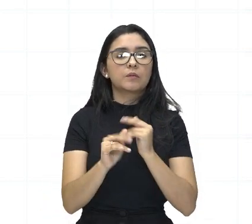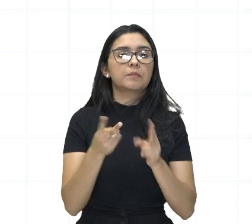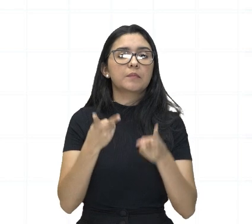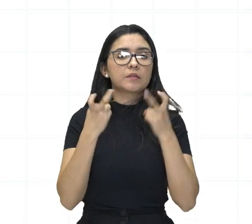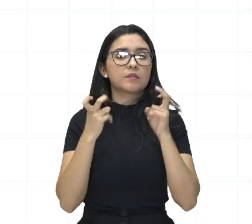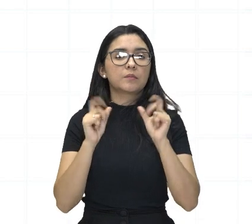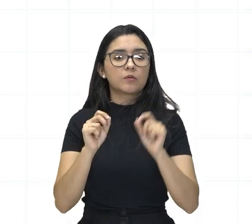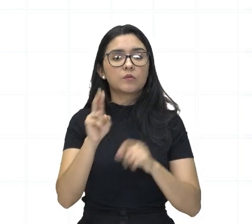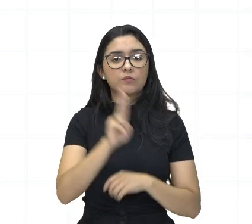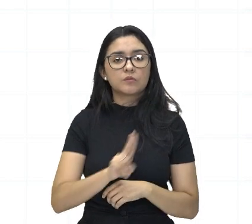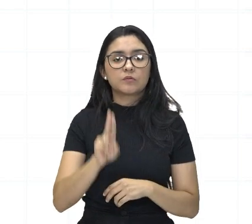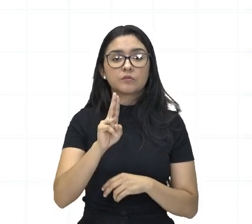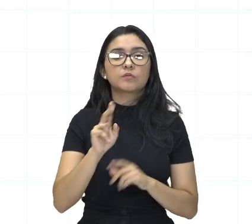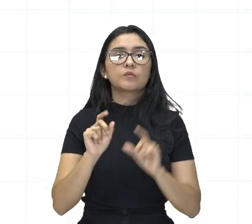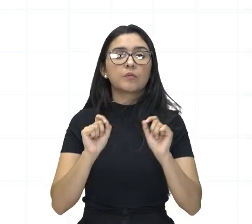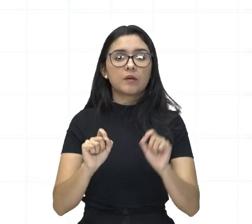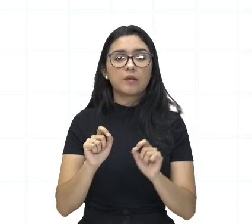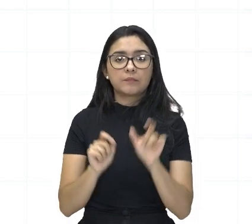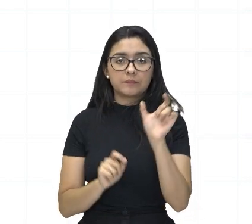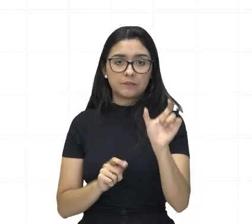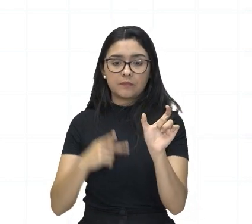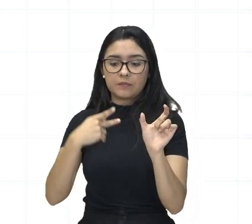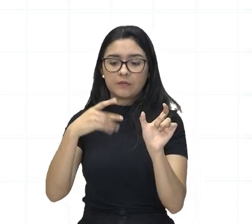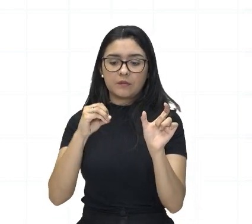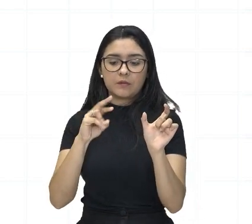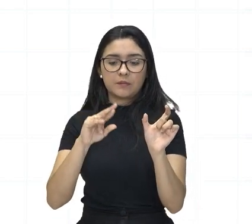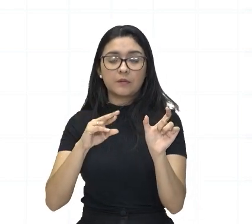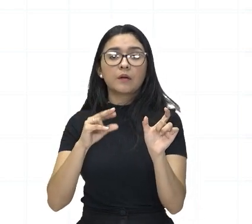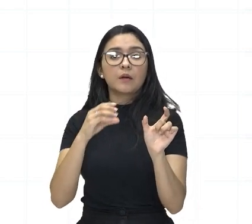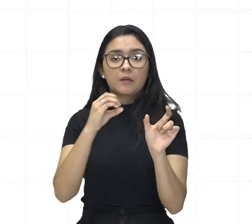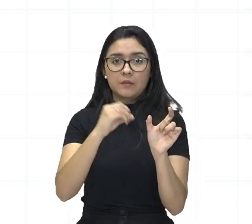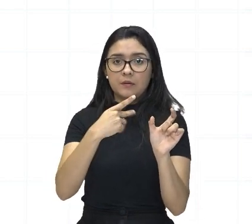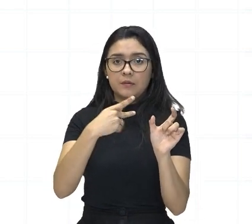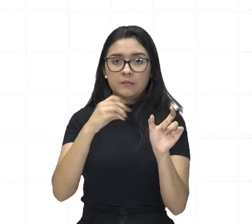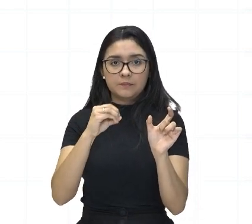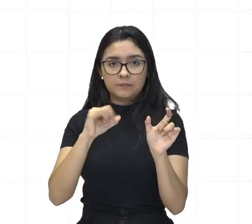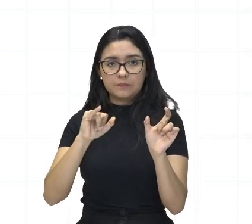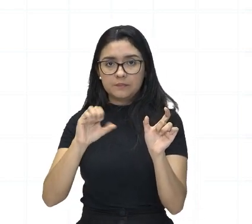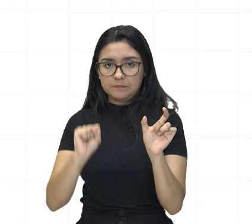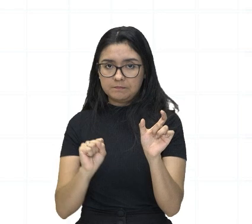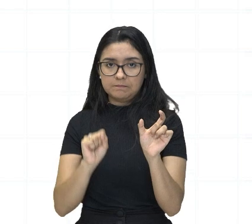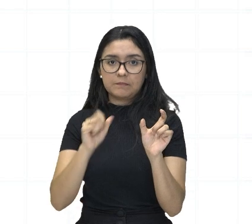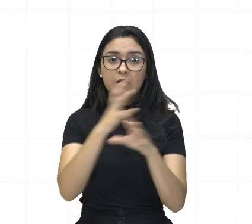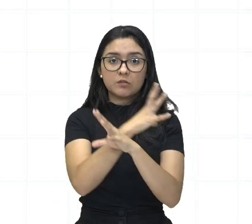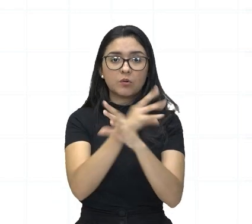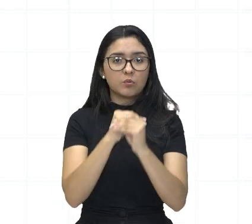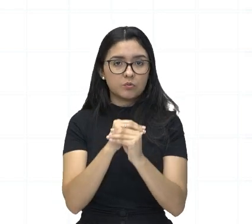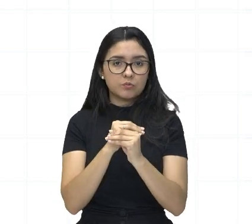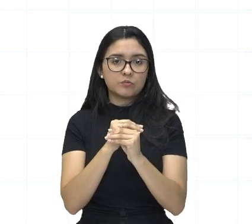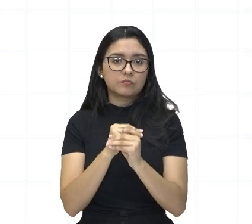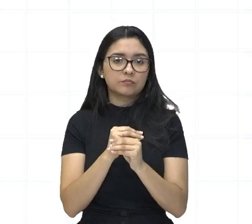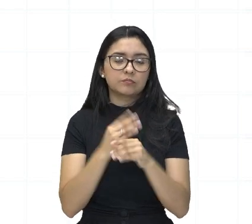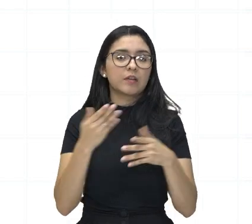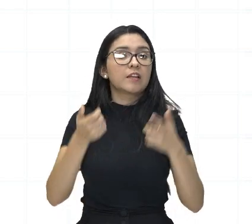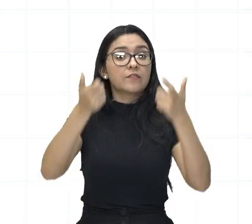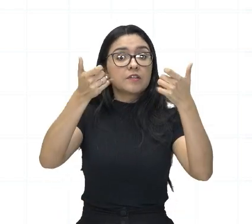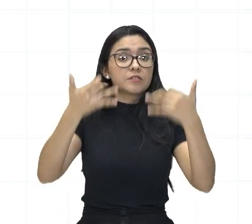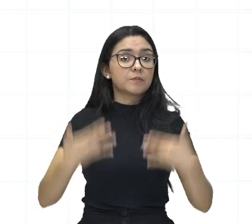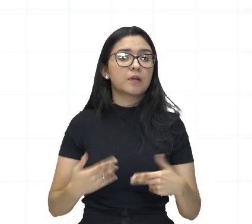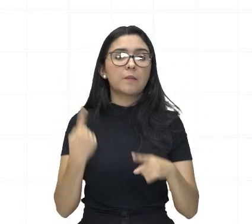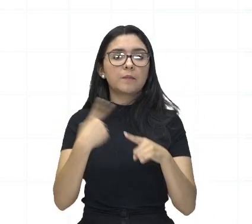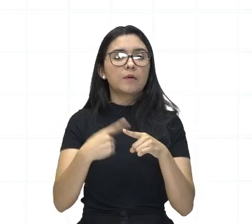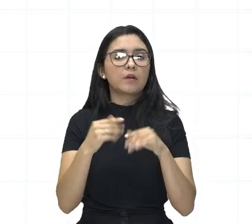utiliza pois, essa conjunção, introduzindo para a gente uma ideia de explicação. E aí